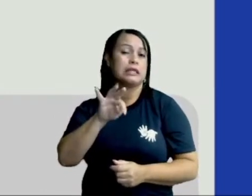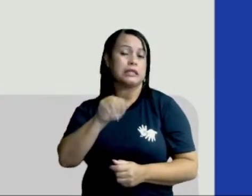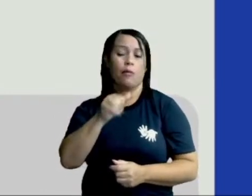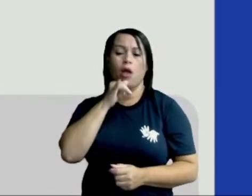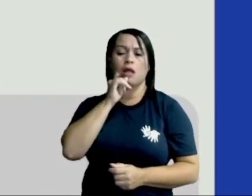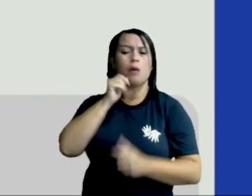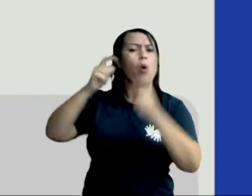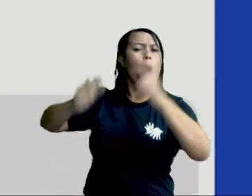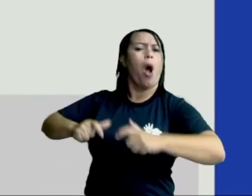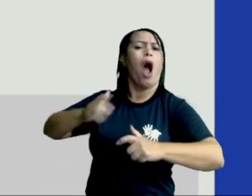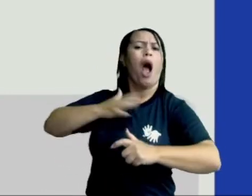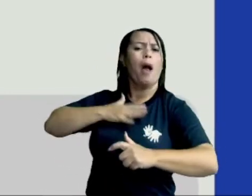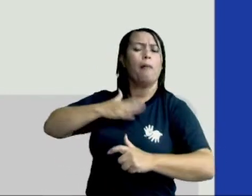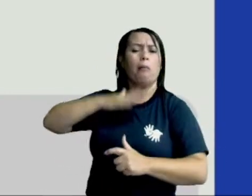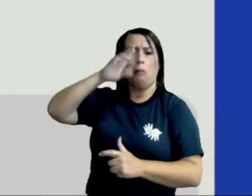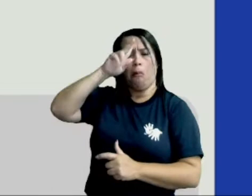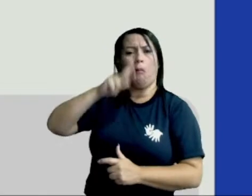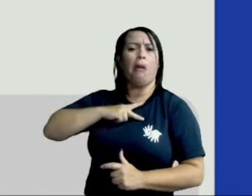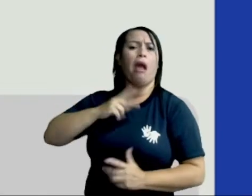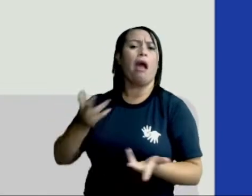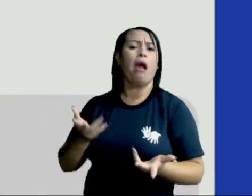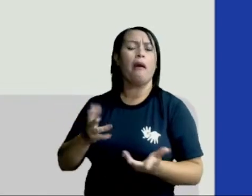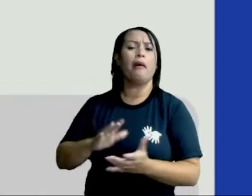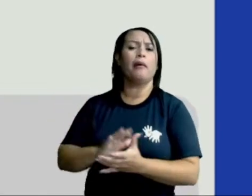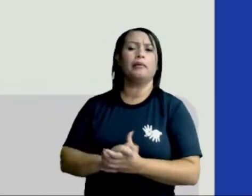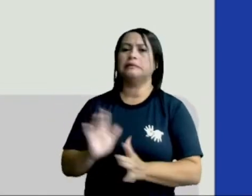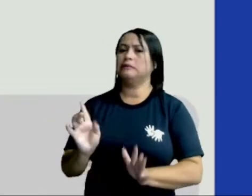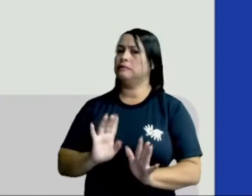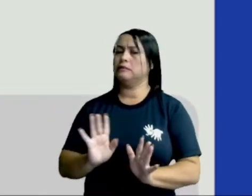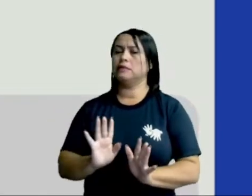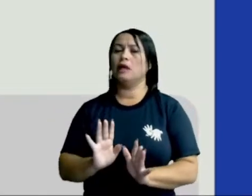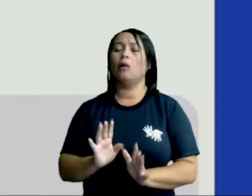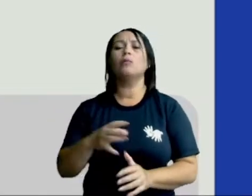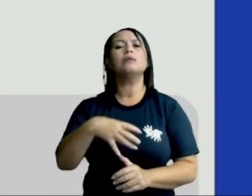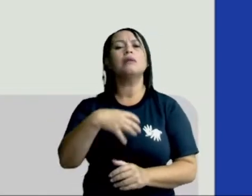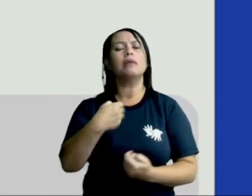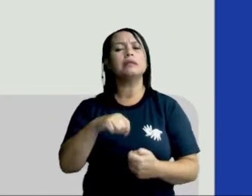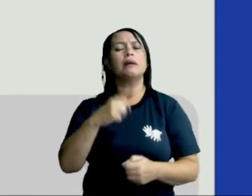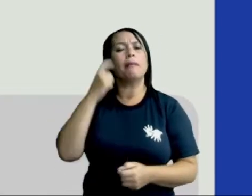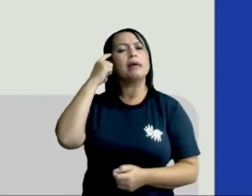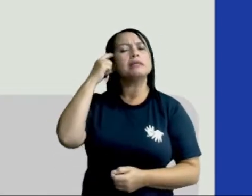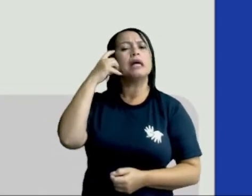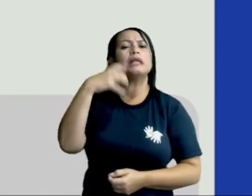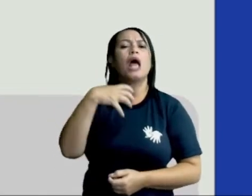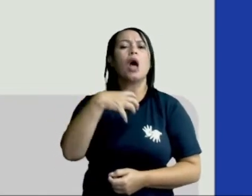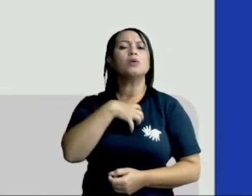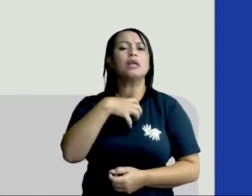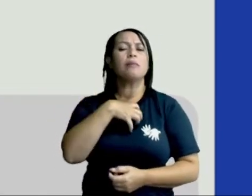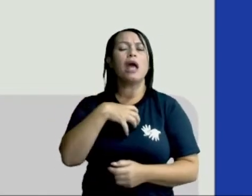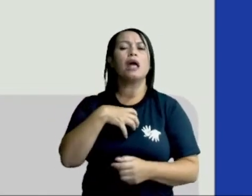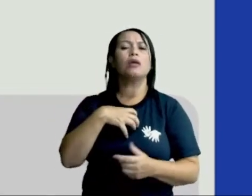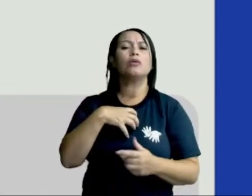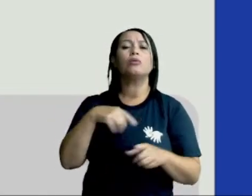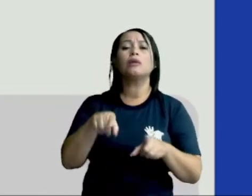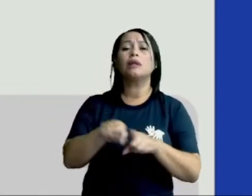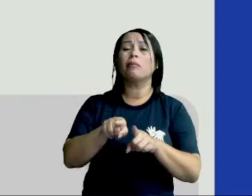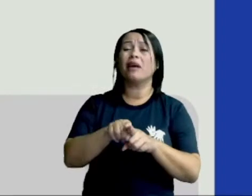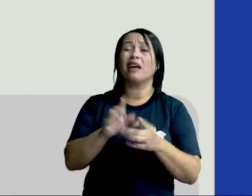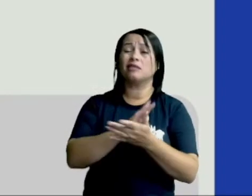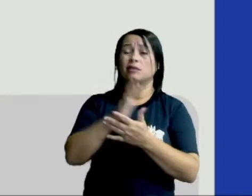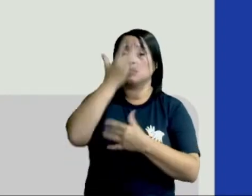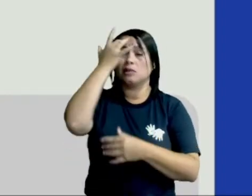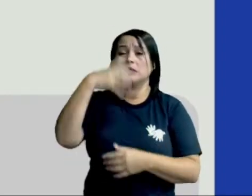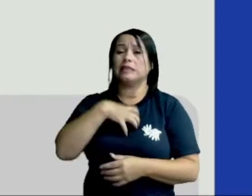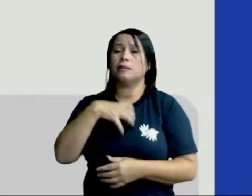nos pertence, e isso a gente criar um sentimento meio de xenofobia ou de ódio